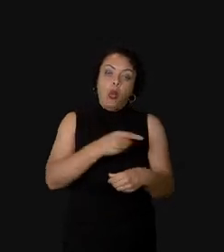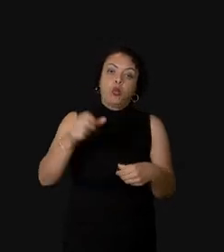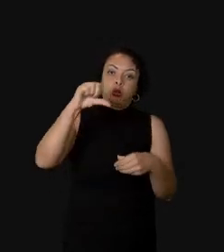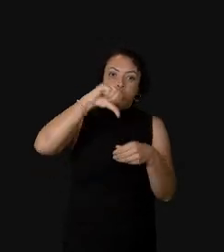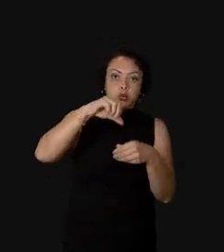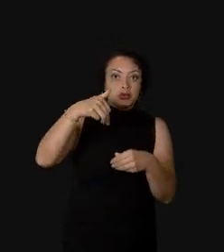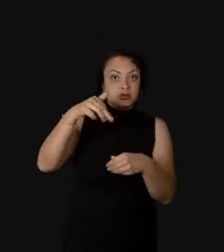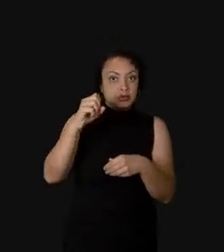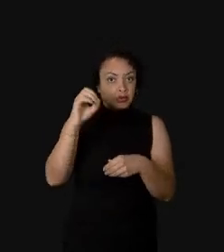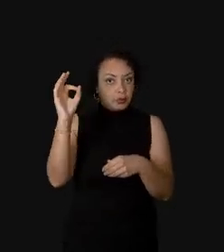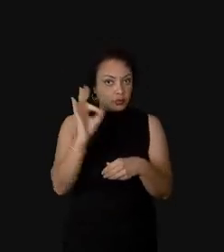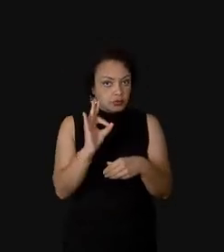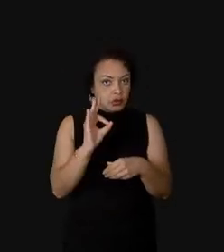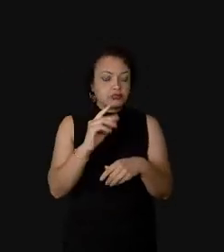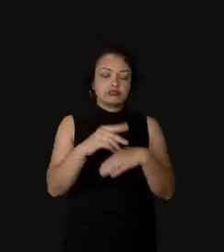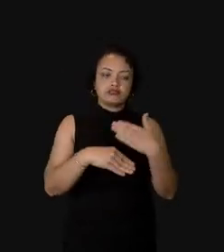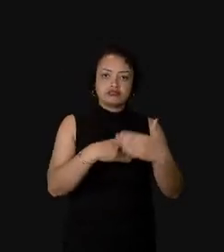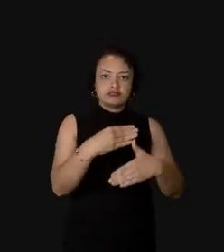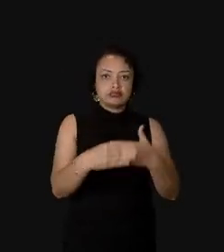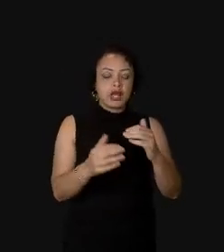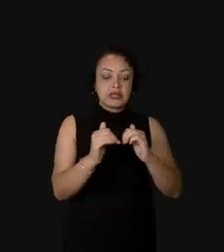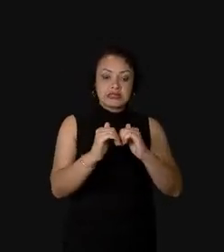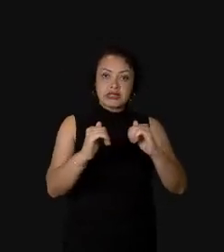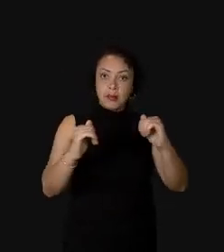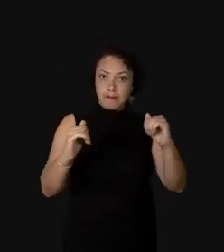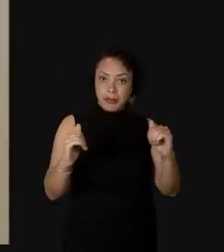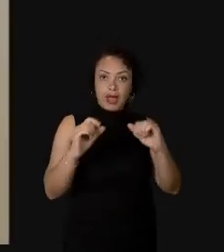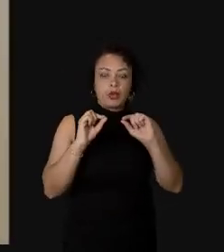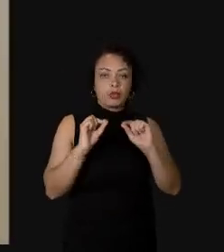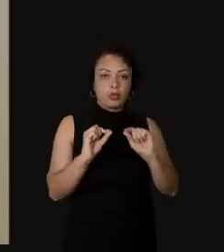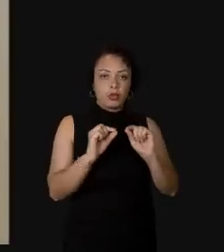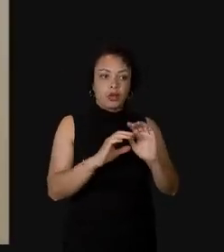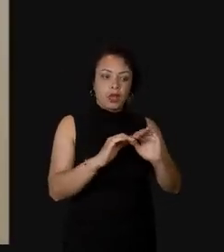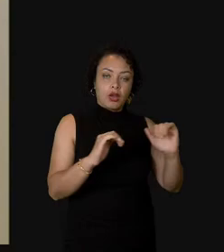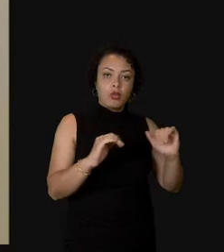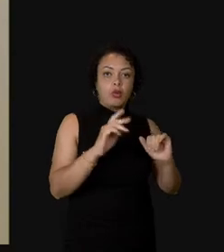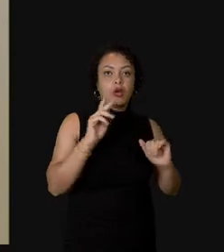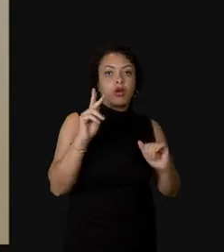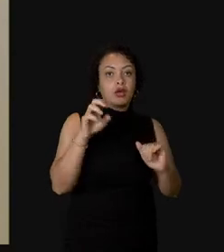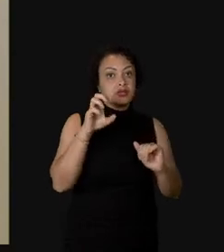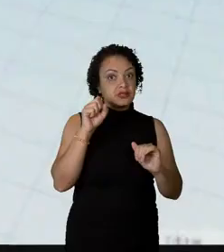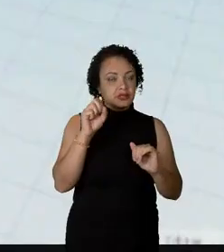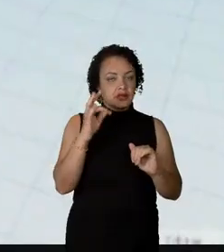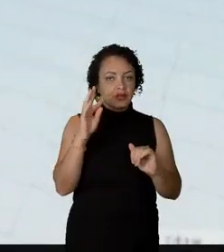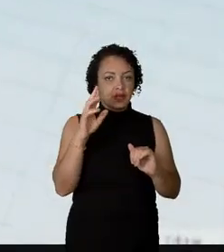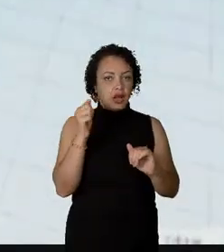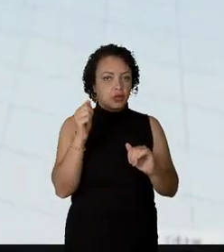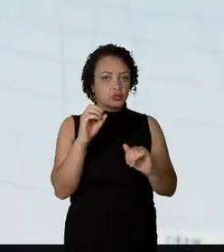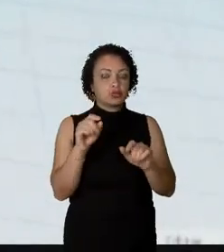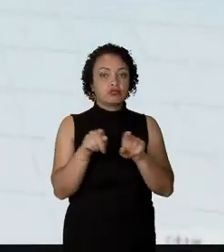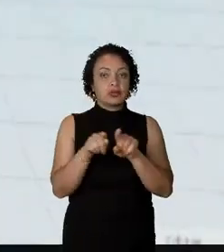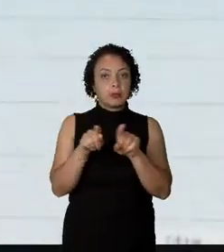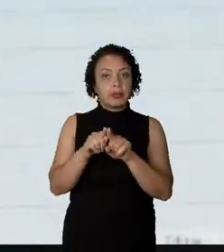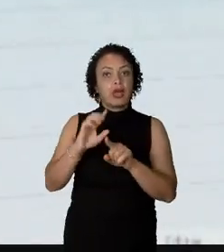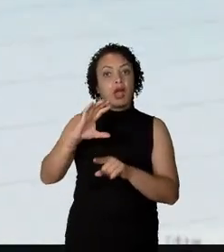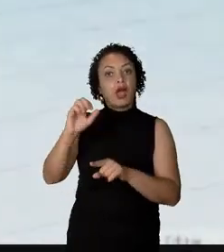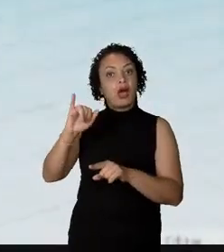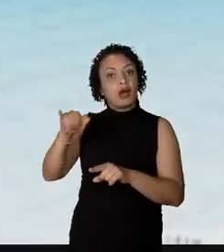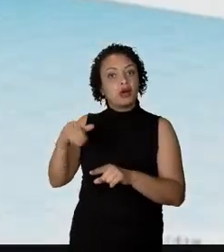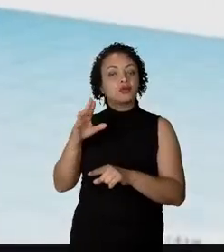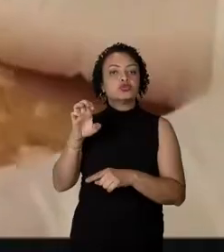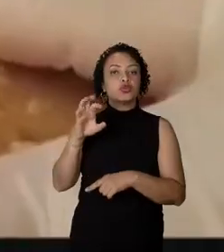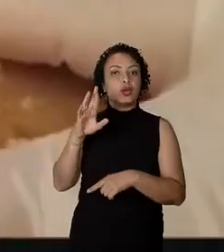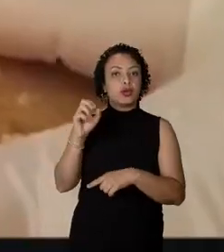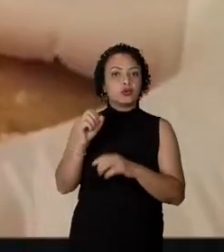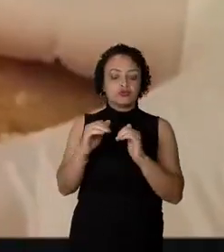após o processo do ciclo escuro, fizemos a separação do extrato hidroalcoólico e com a união da resina do cajueiro e amido, colocamos na forma